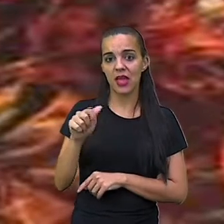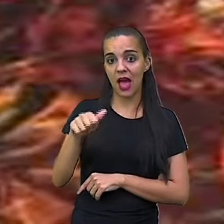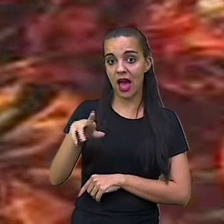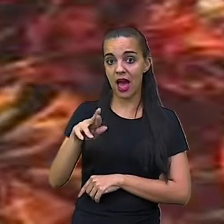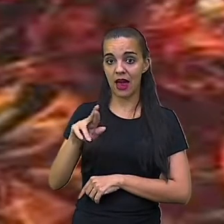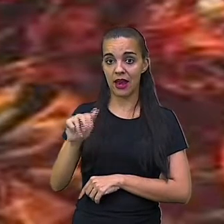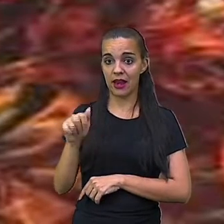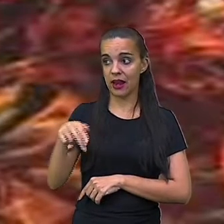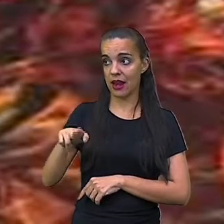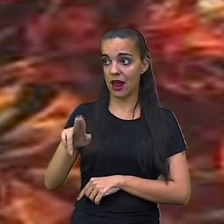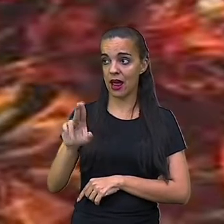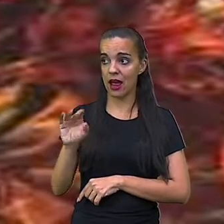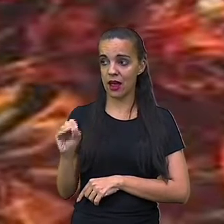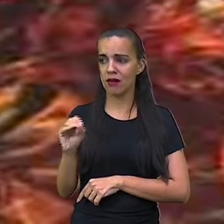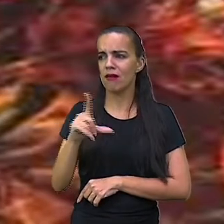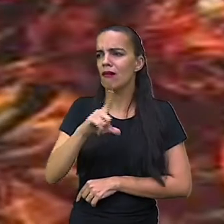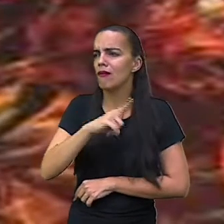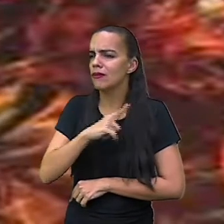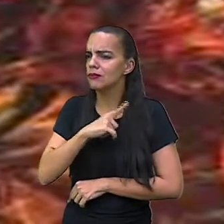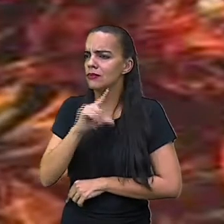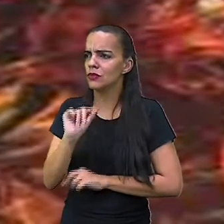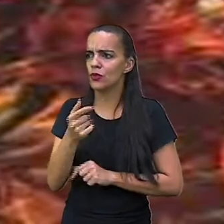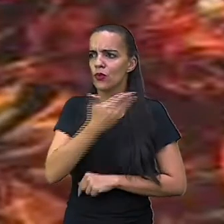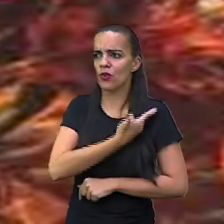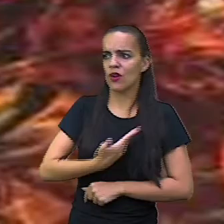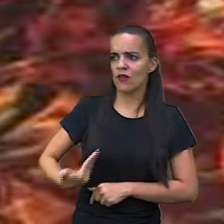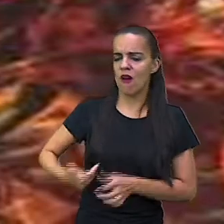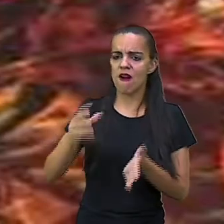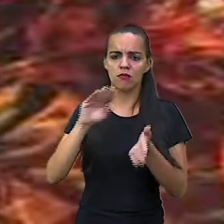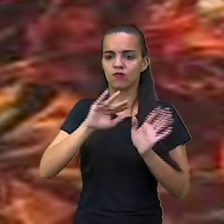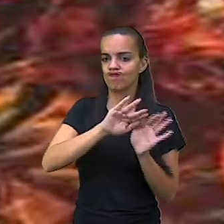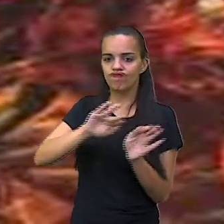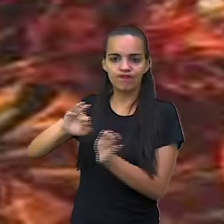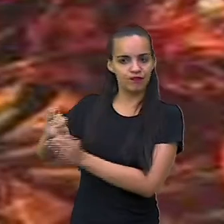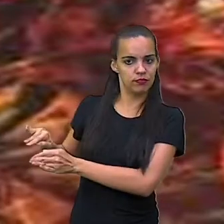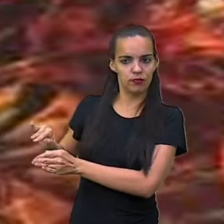anarcos, e quer dizer sem governo, como nós já